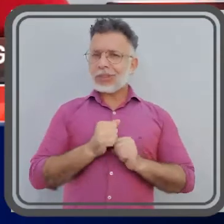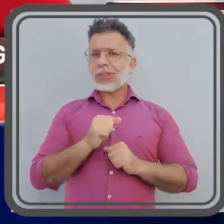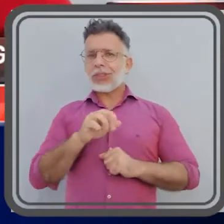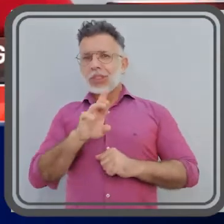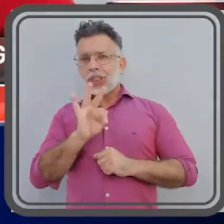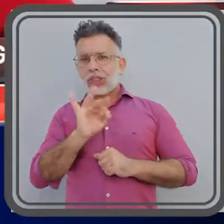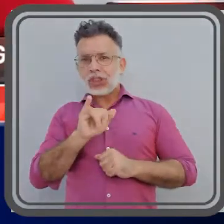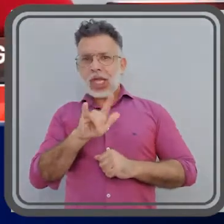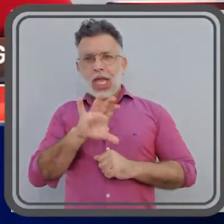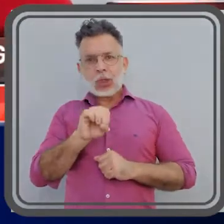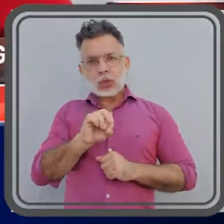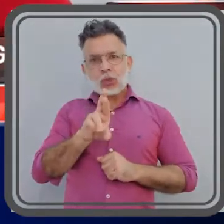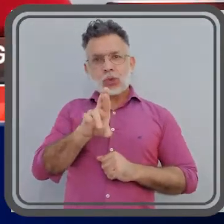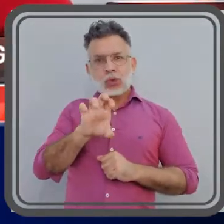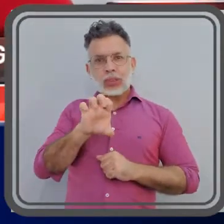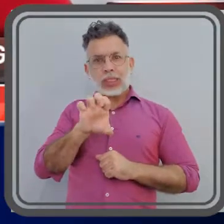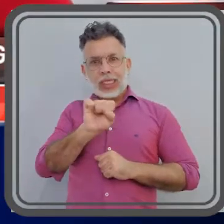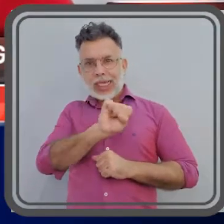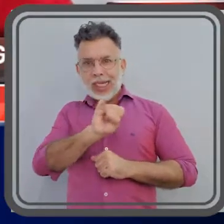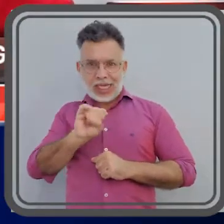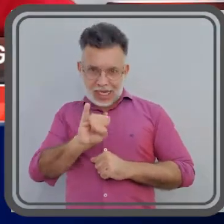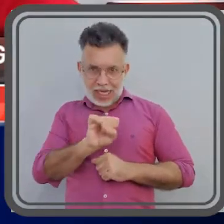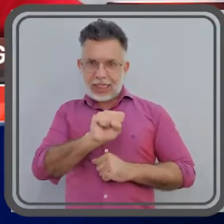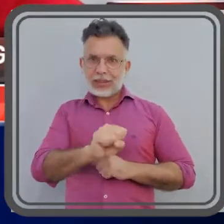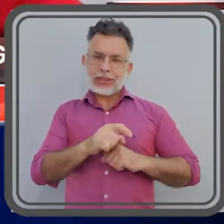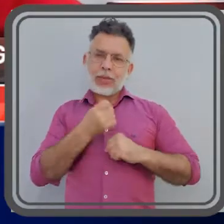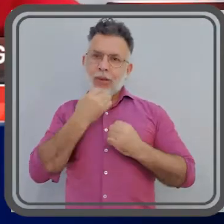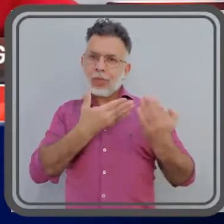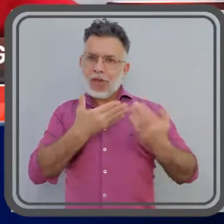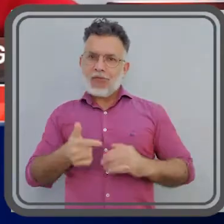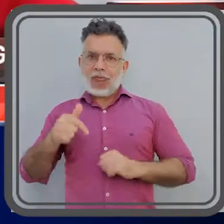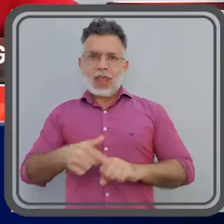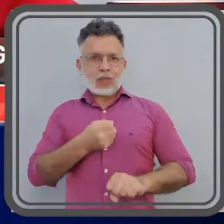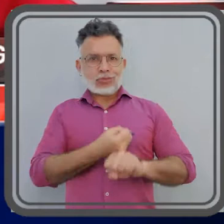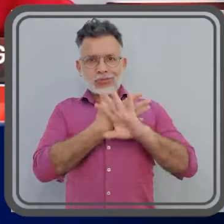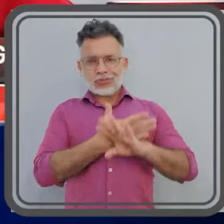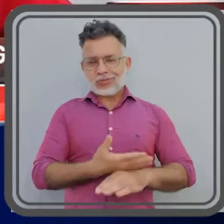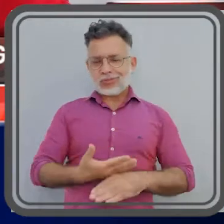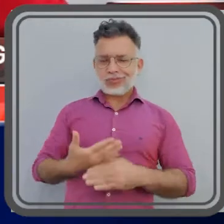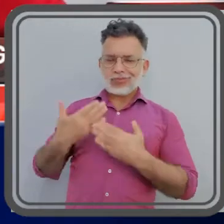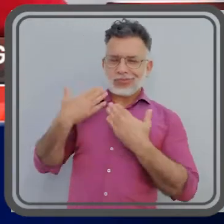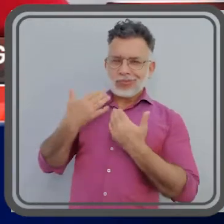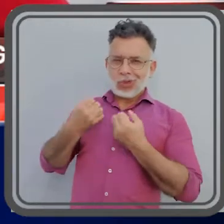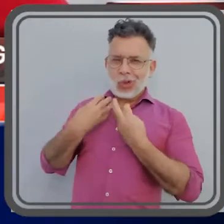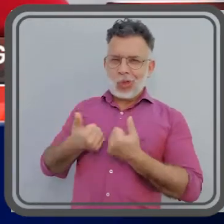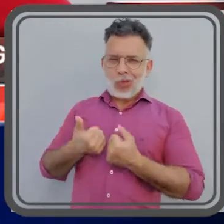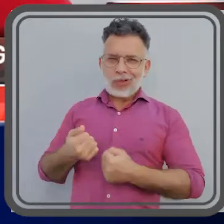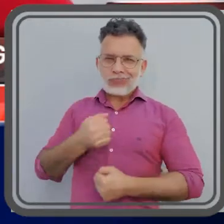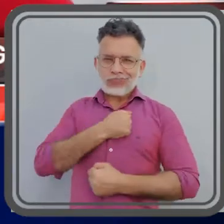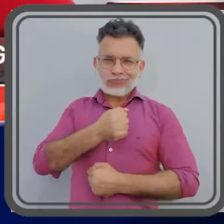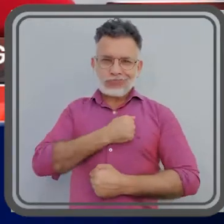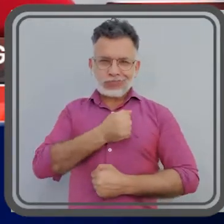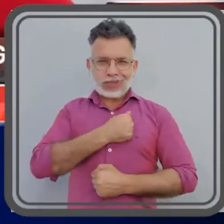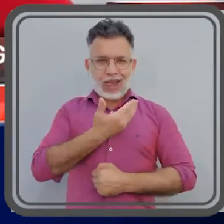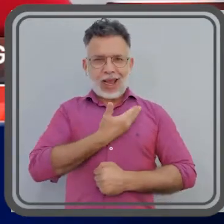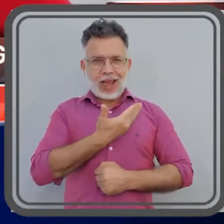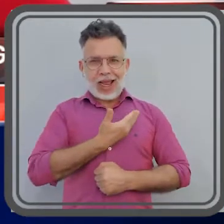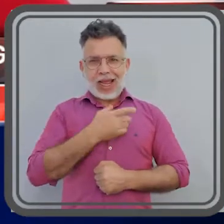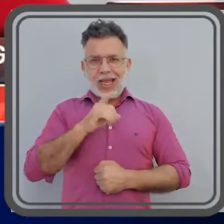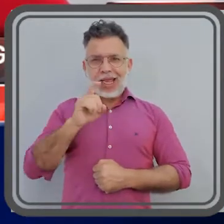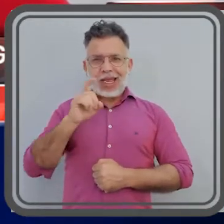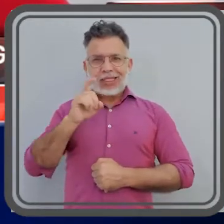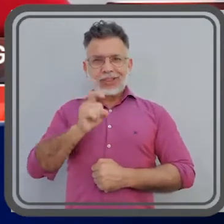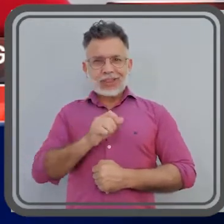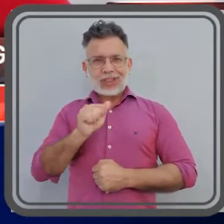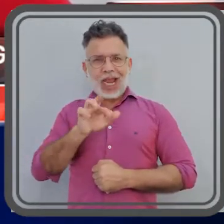Suno Research. Thiagão, seja muito bem-vindo ao Intalks. Tudo bom, xará, Thiago, tudo bem? Tudo bem,